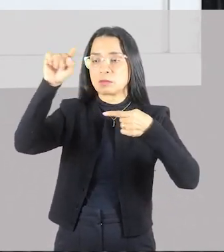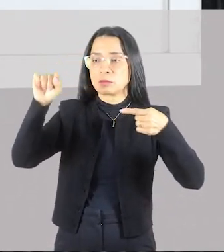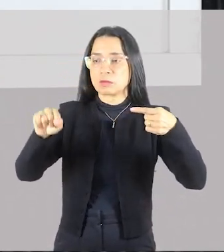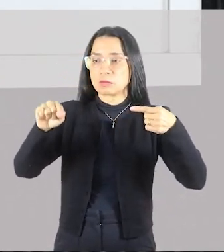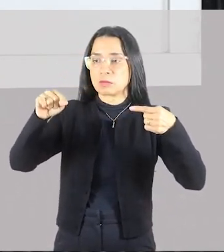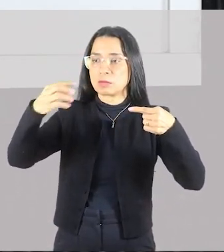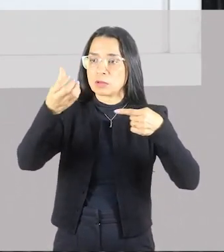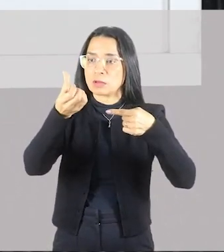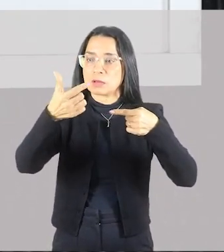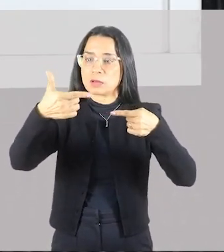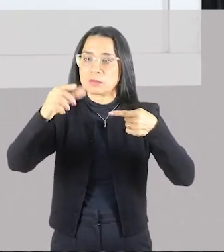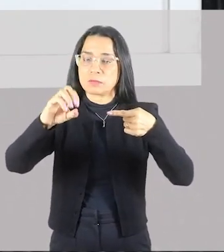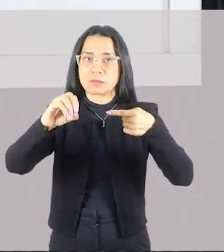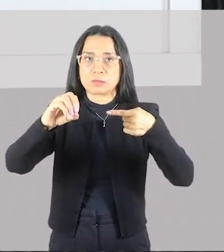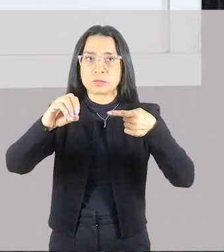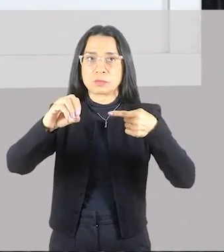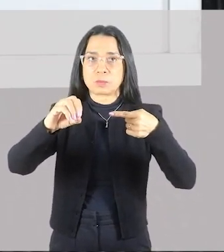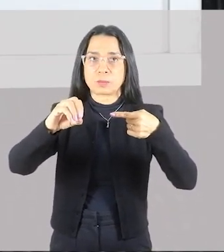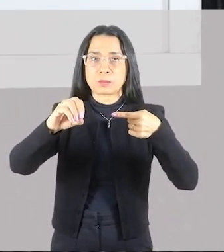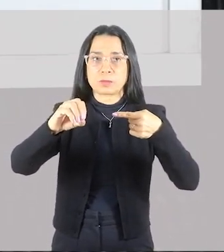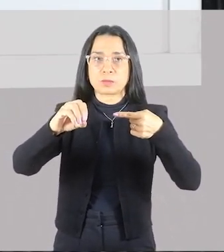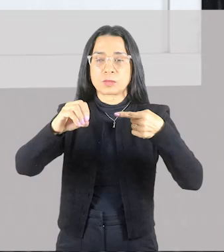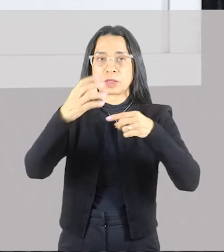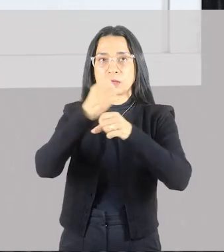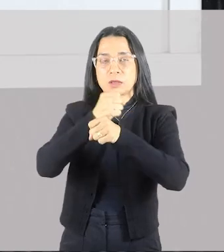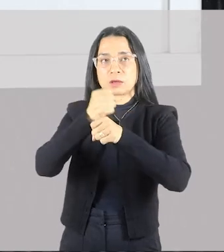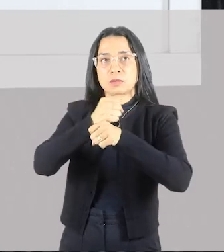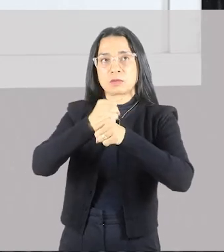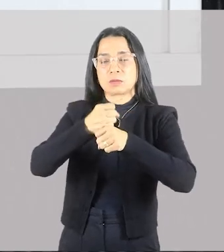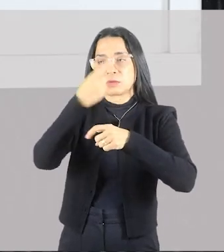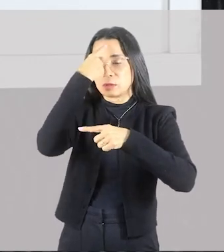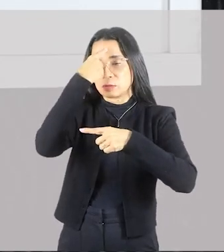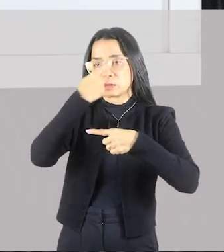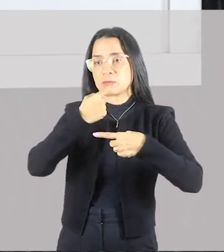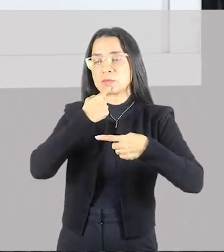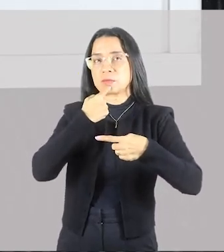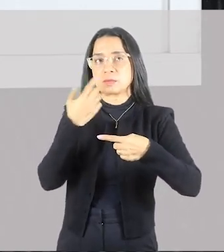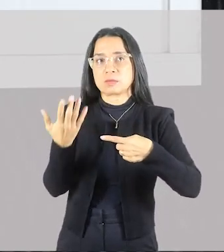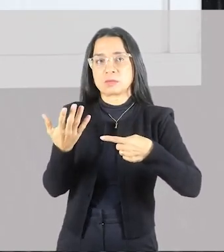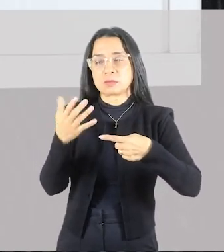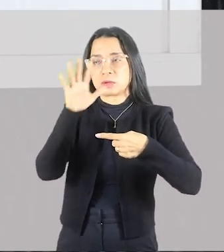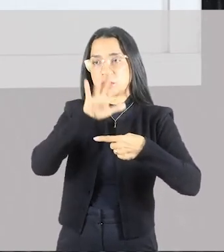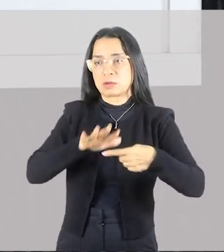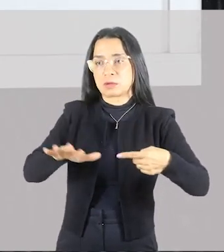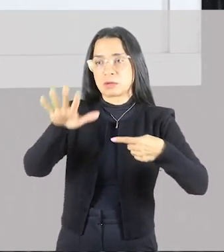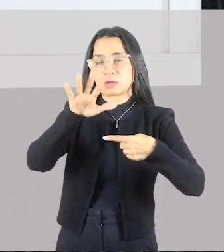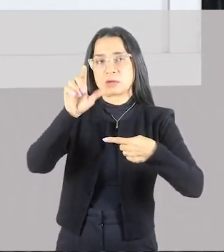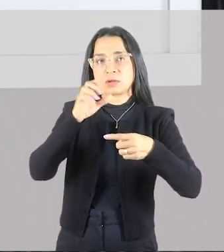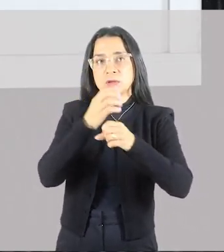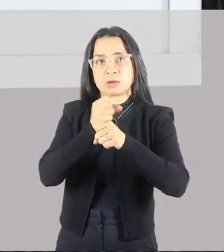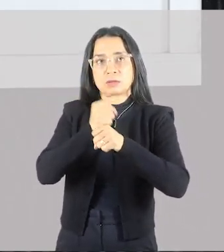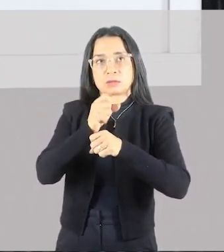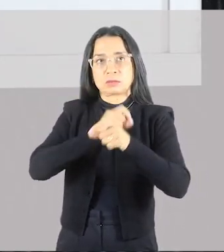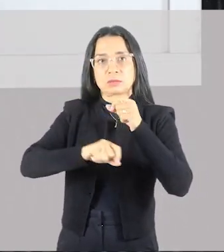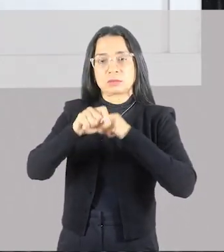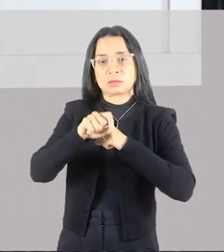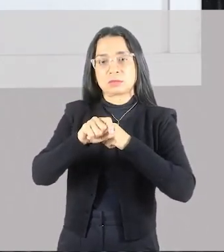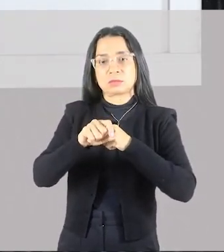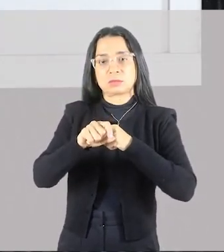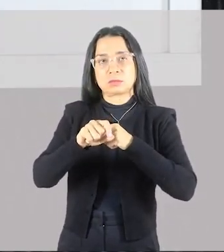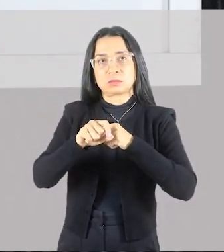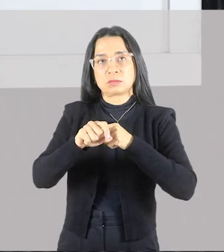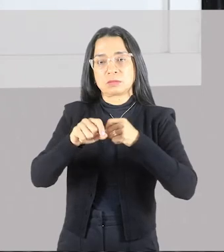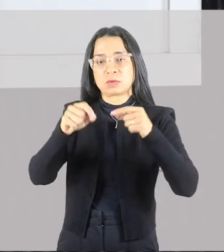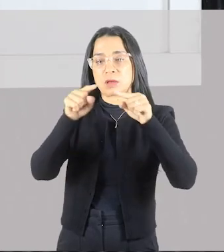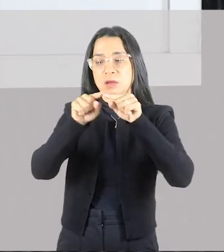60. Beleza? Então, para eu calcular a área dessa placa aqui, eu vou calcular a área do